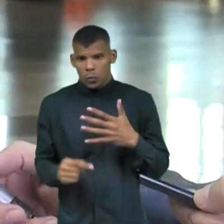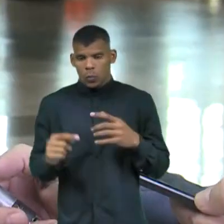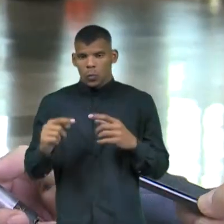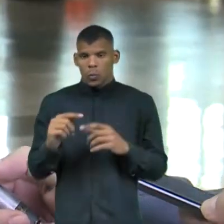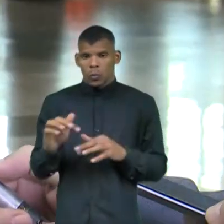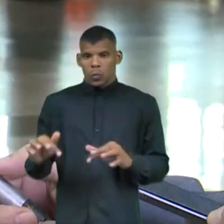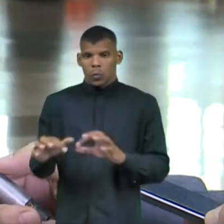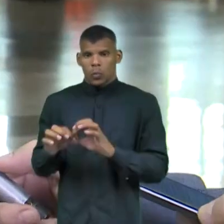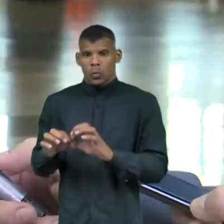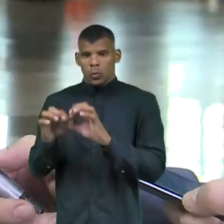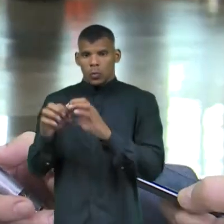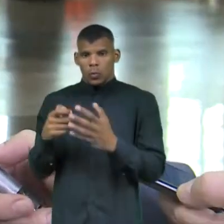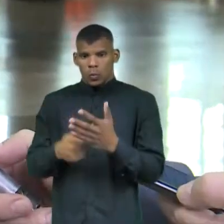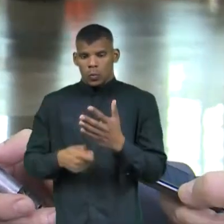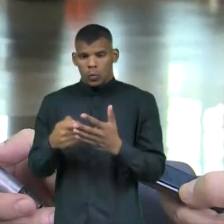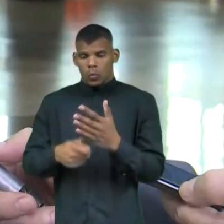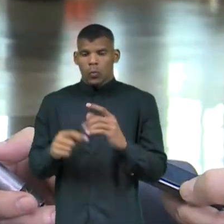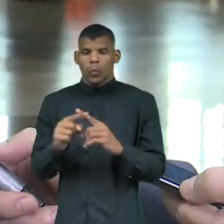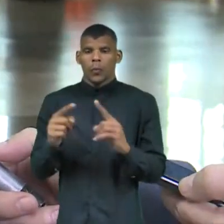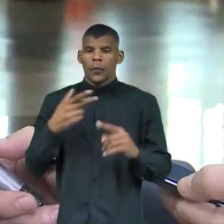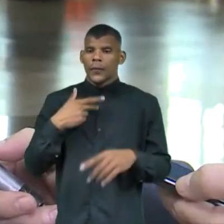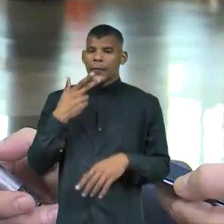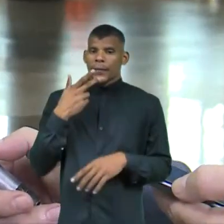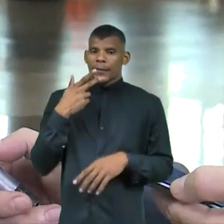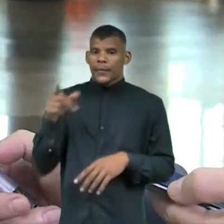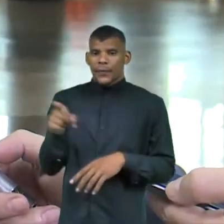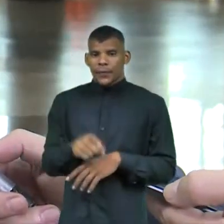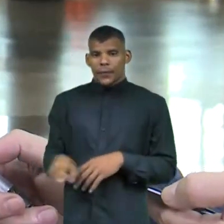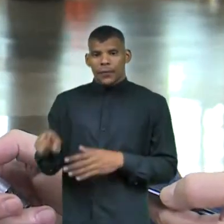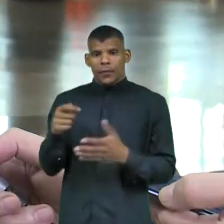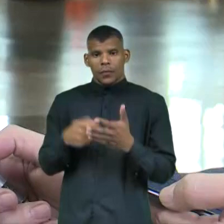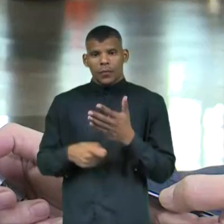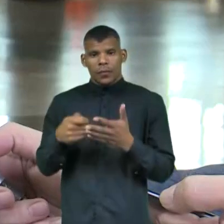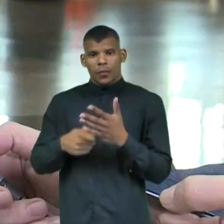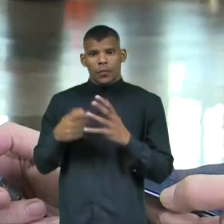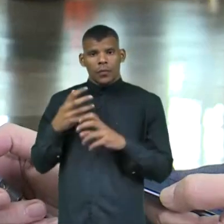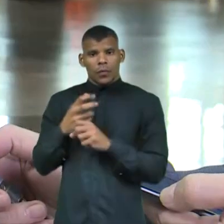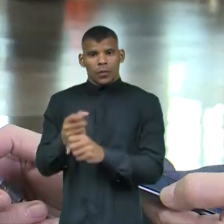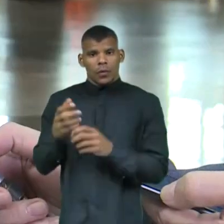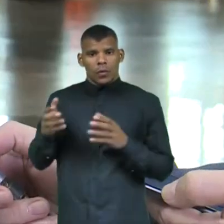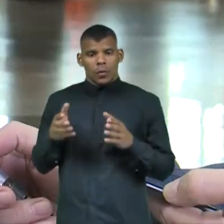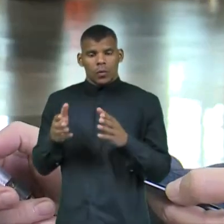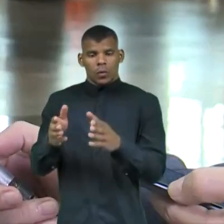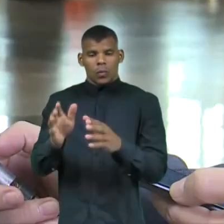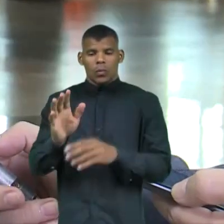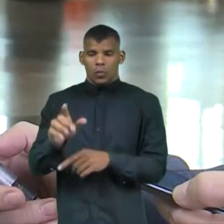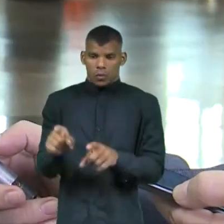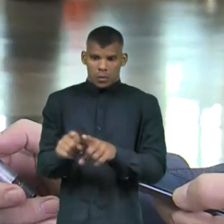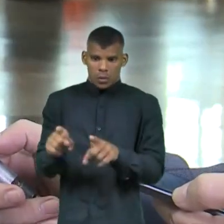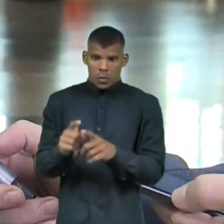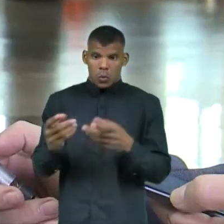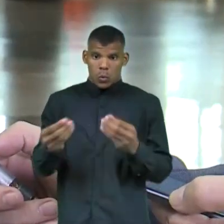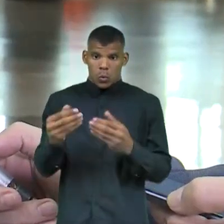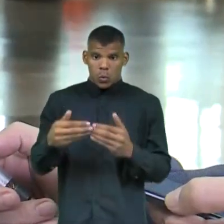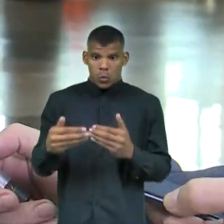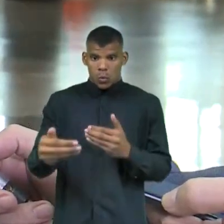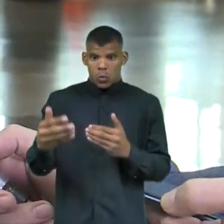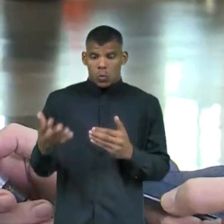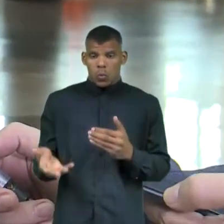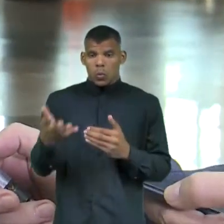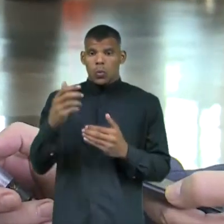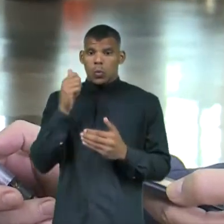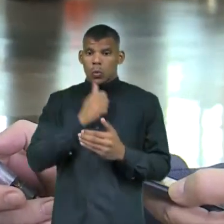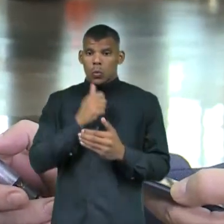à sua luta, mas também falar das suas lutas e das lutas históricas que foram construídas. E como, a partir de mulheres que